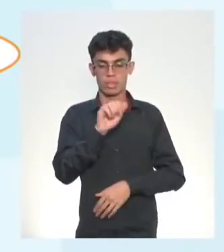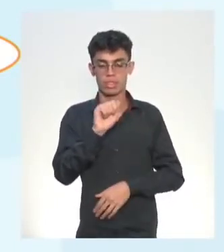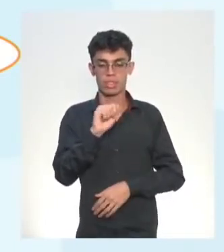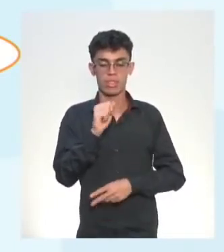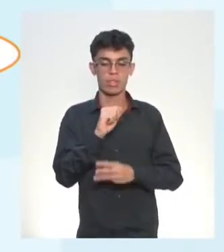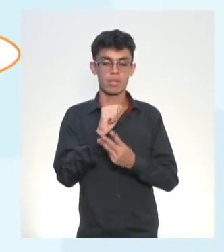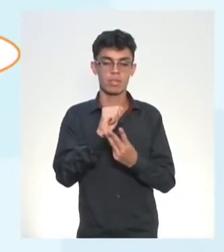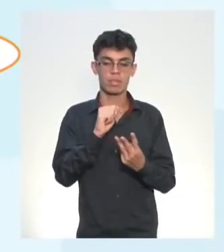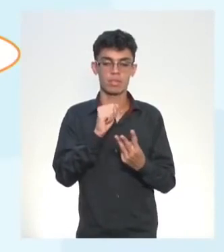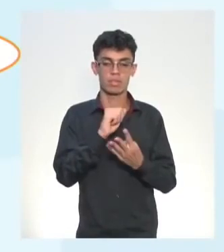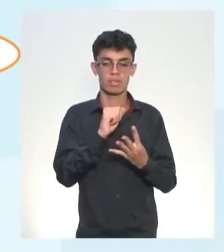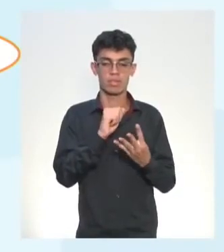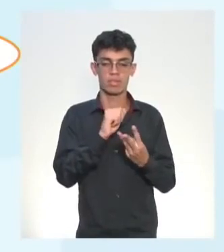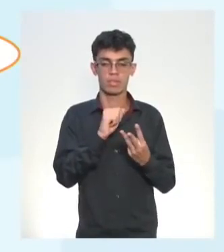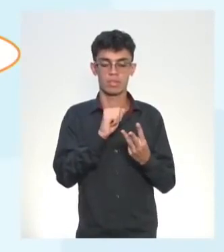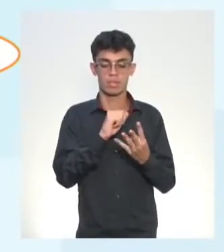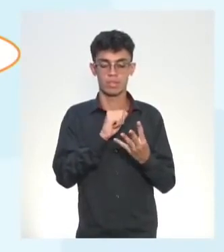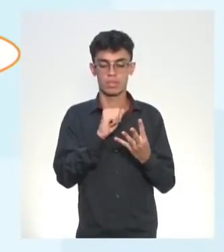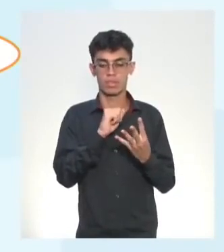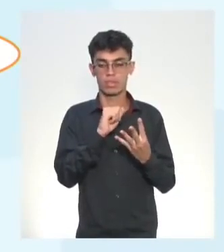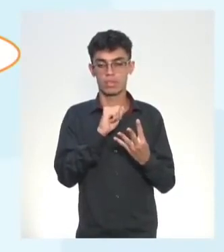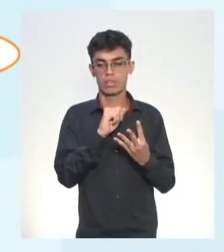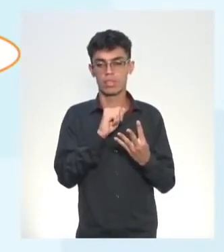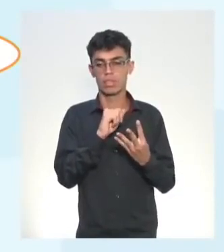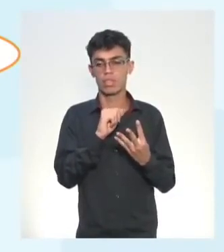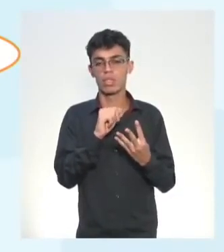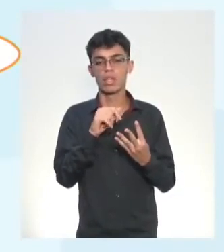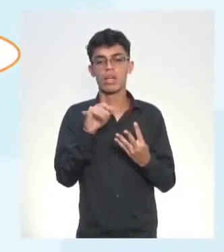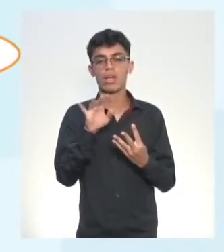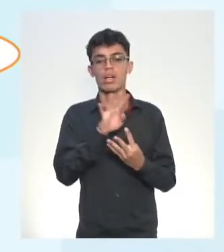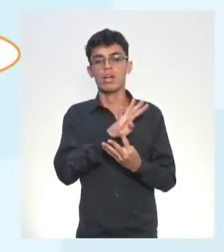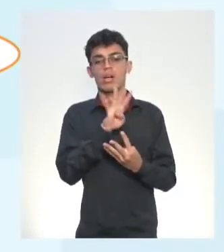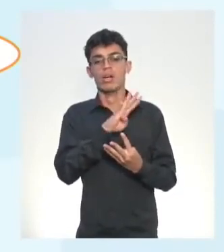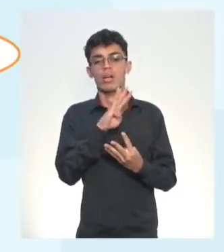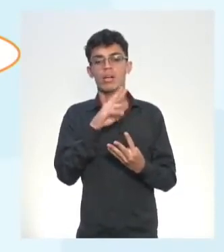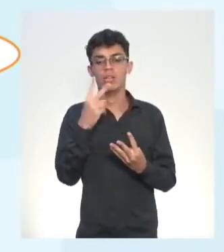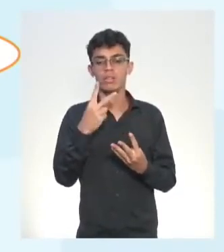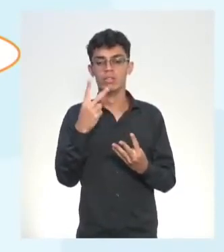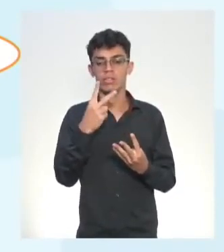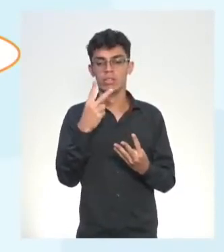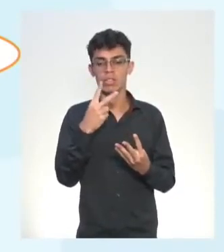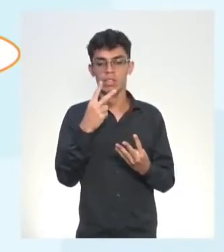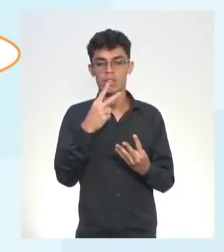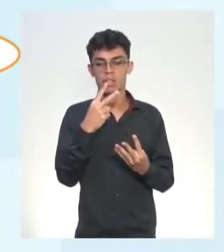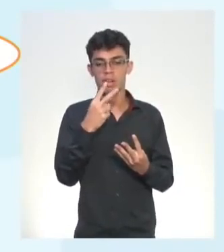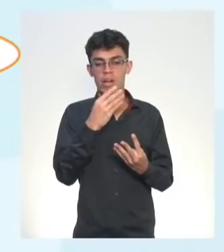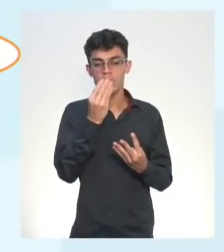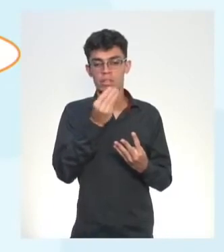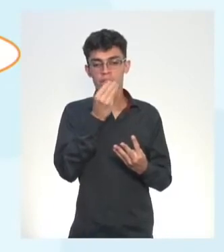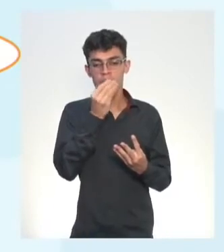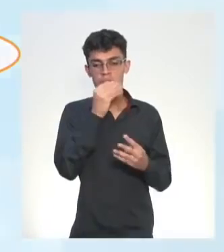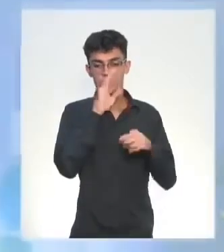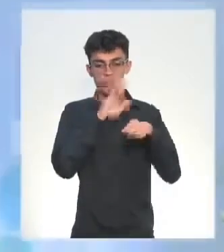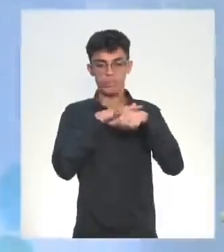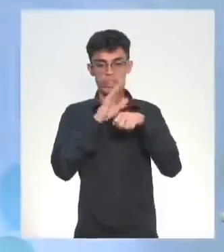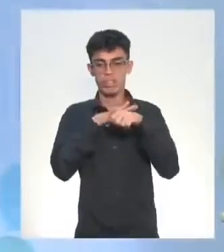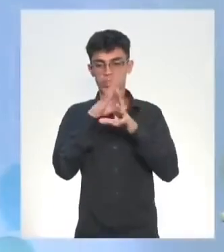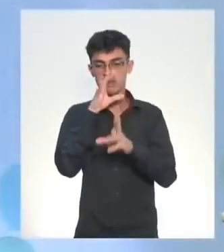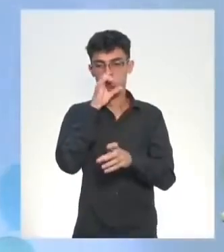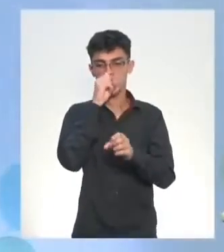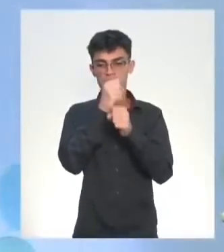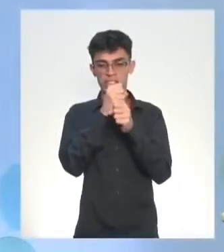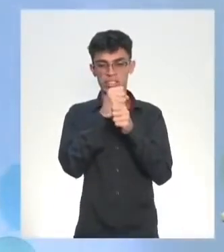4, e a largura dele de B igual a 2. Então, como a gente faria para calcular o perímetro? A